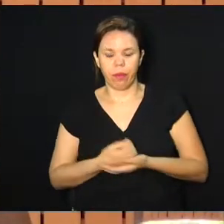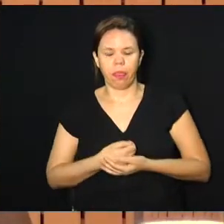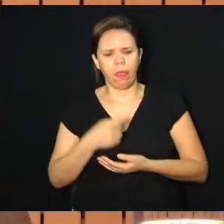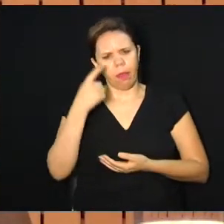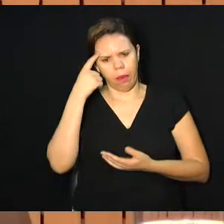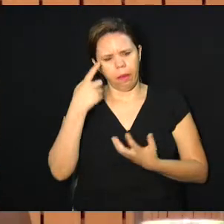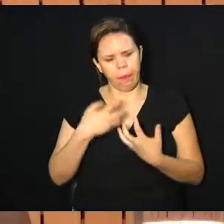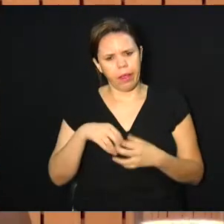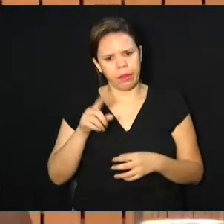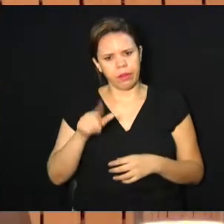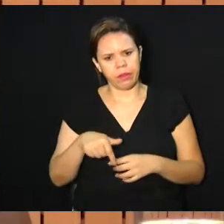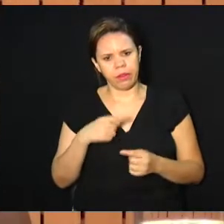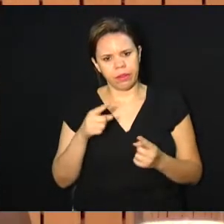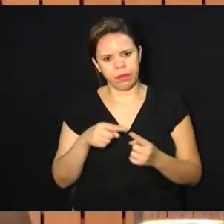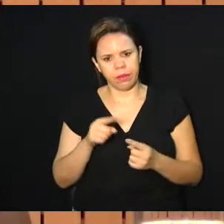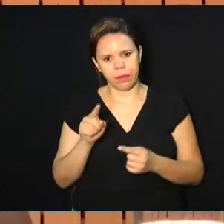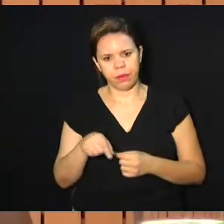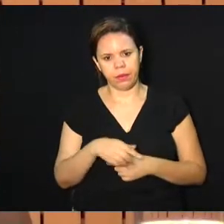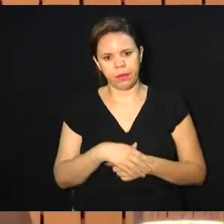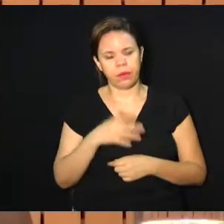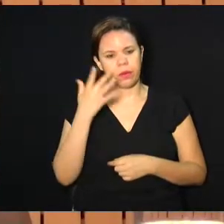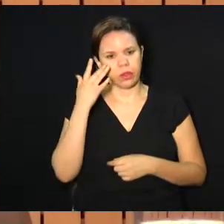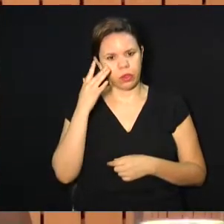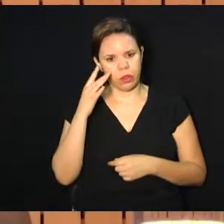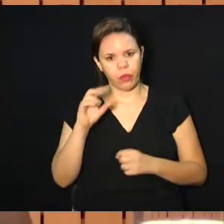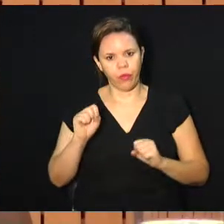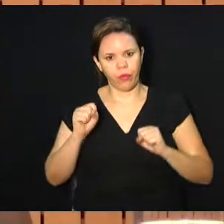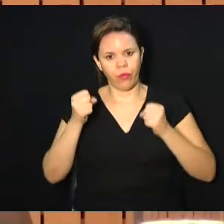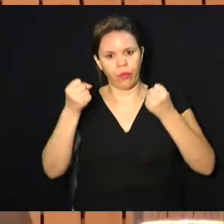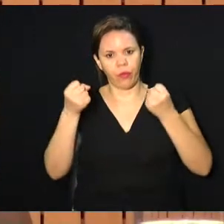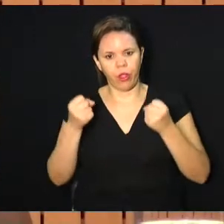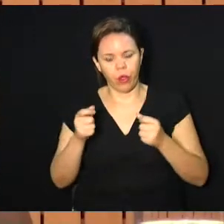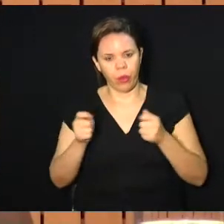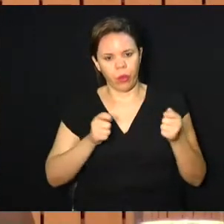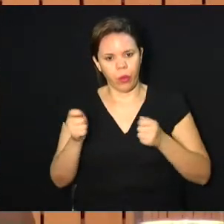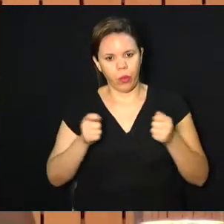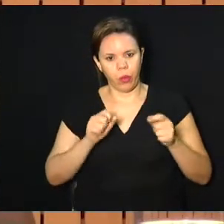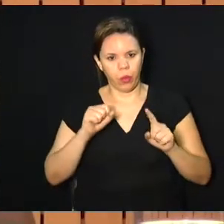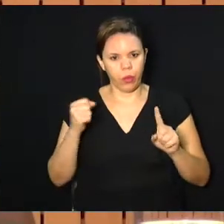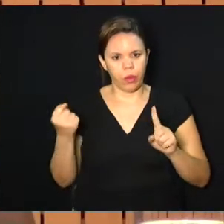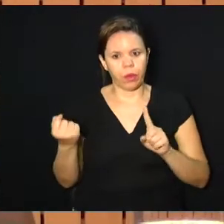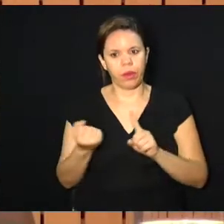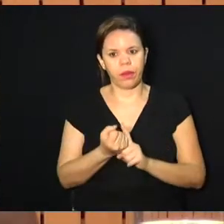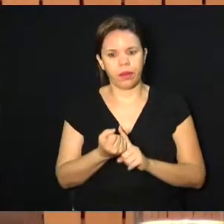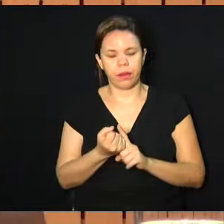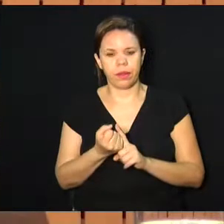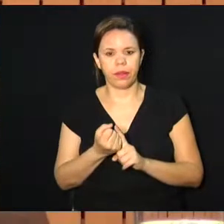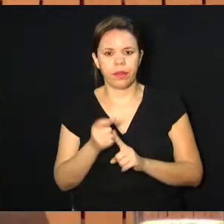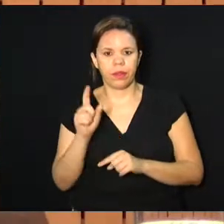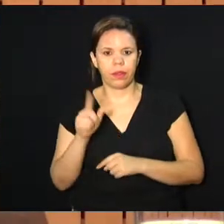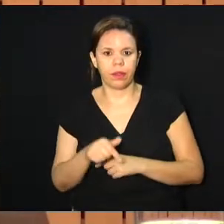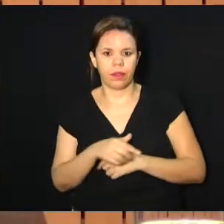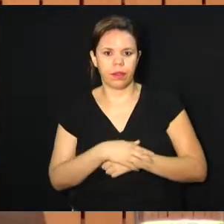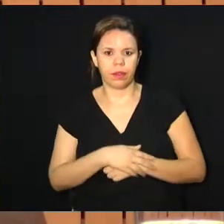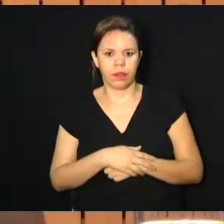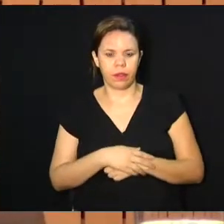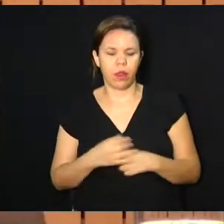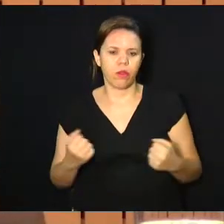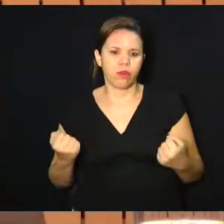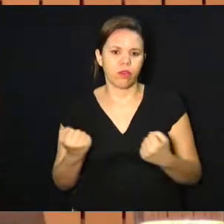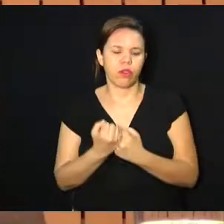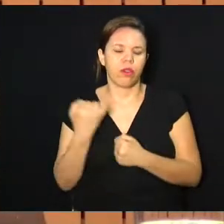penso, então, nesse sentido, eu acho que fortalecer o controle social é a ferramenta